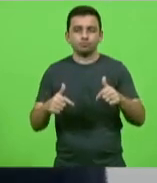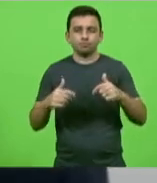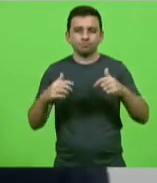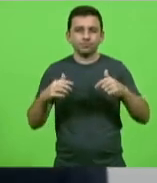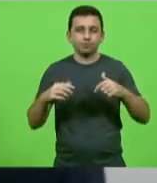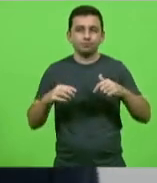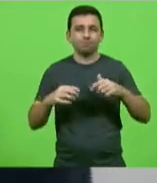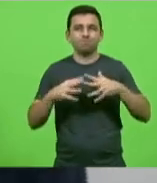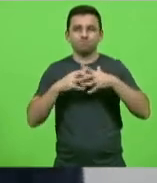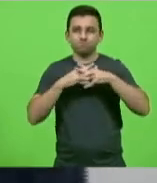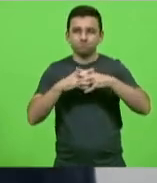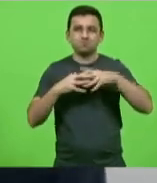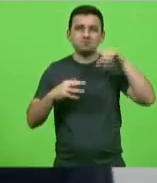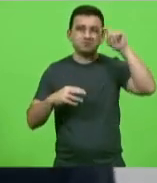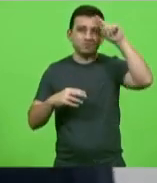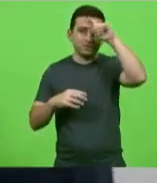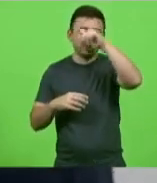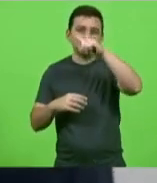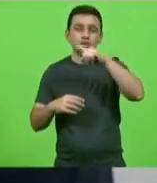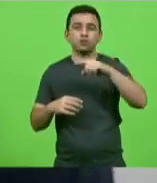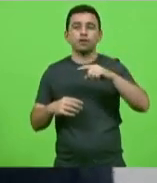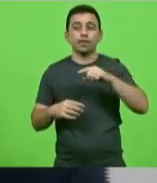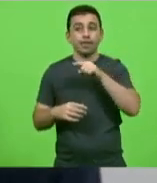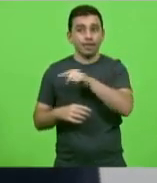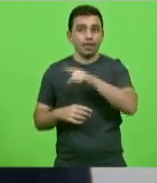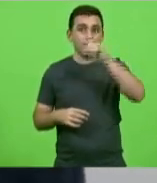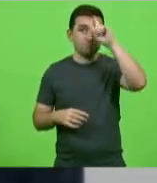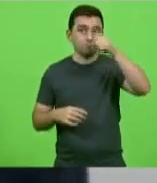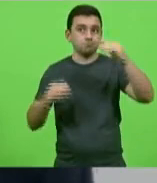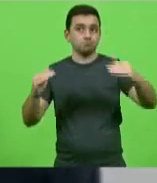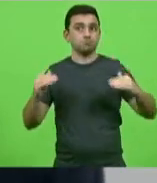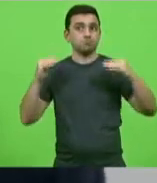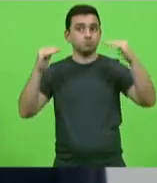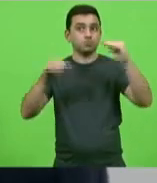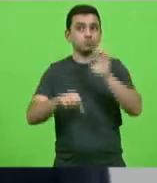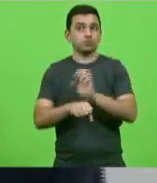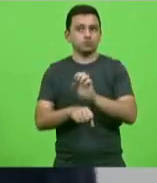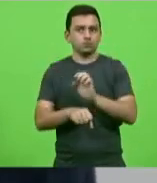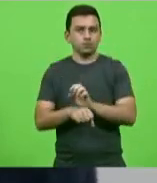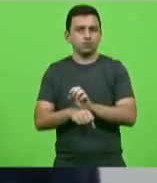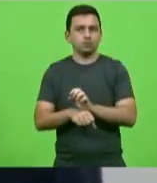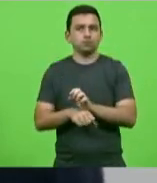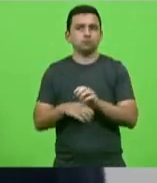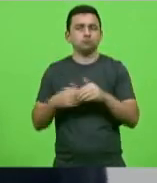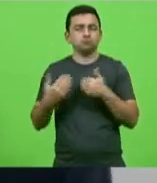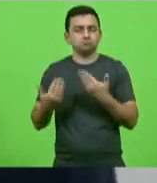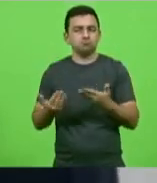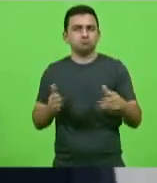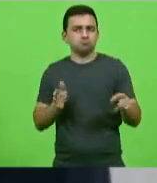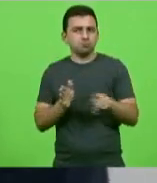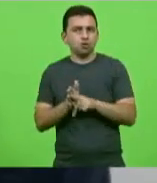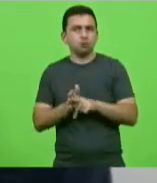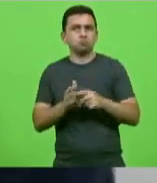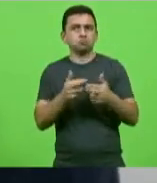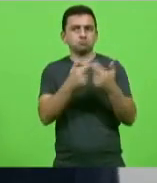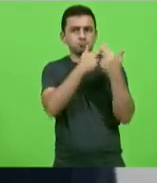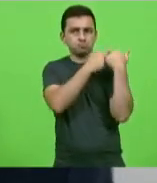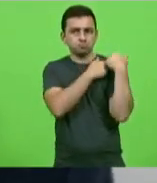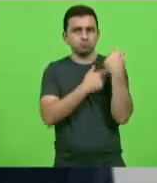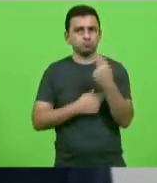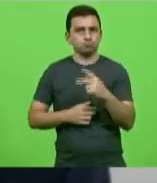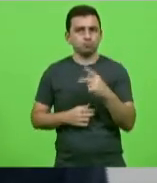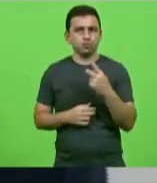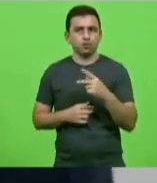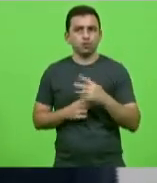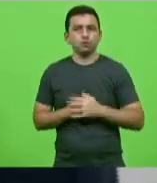é evidente que, como mandatário maior do Estado, ocioso do exercício de sua função, era detentor